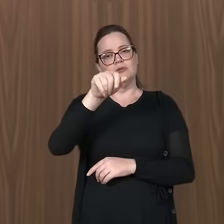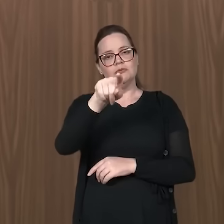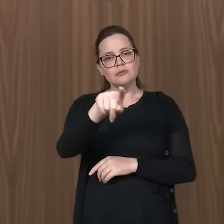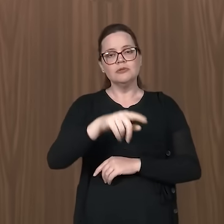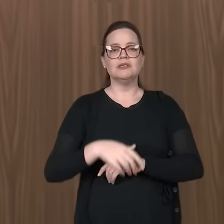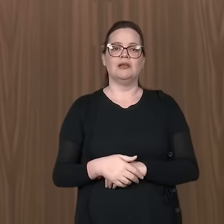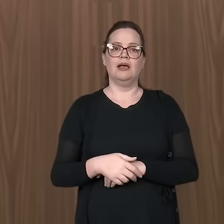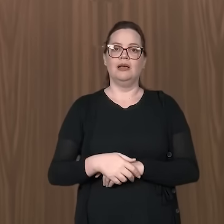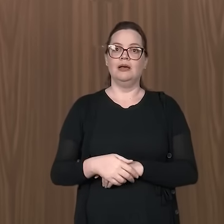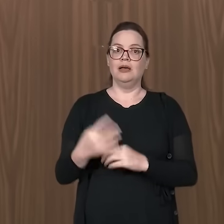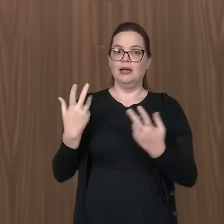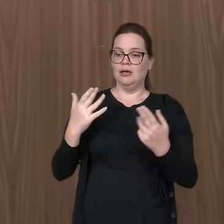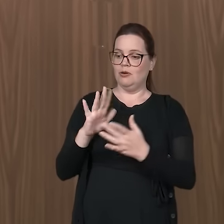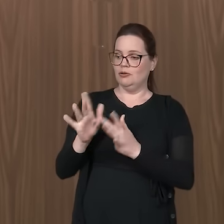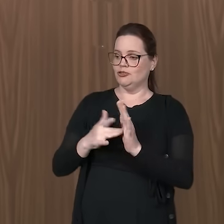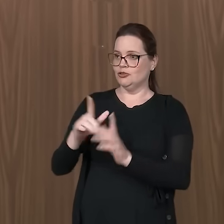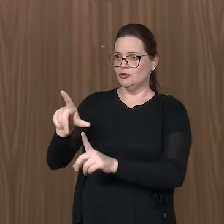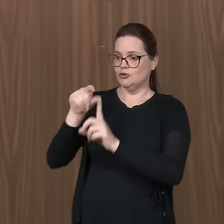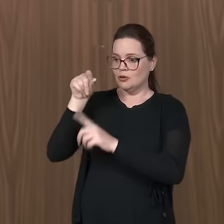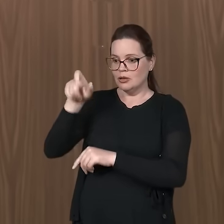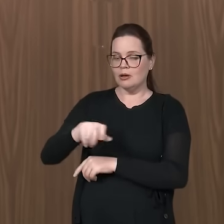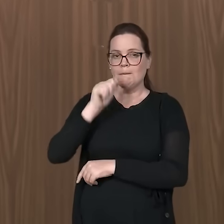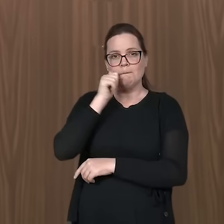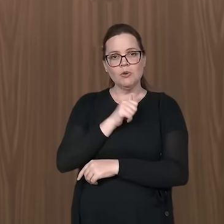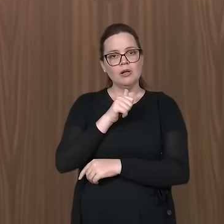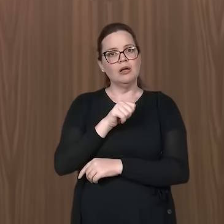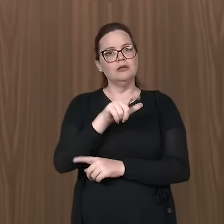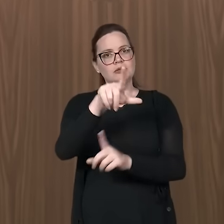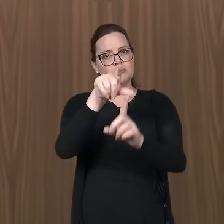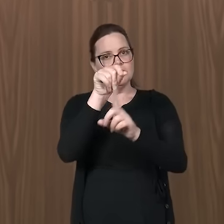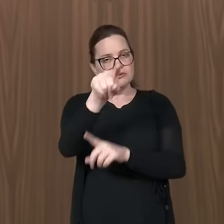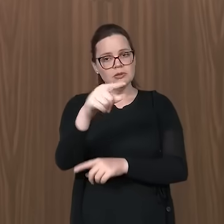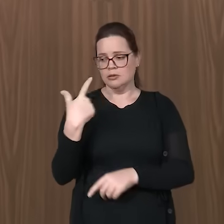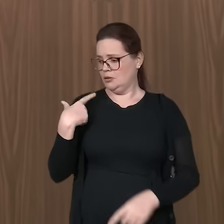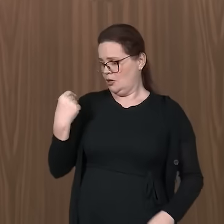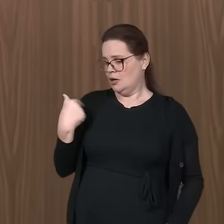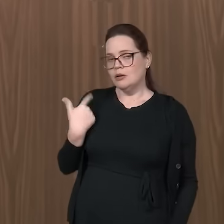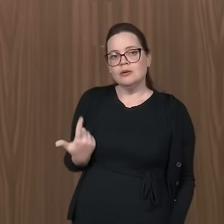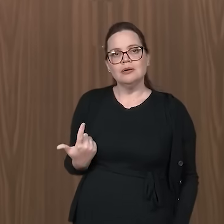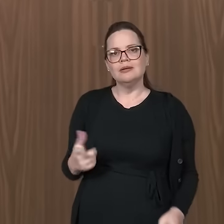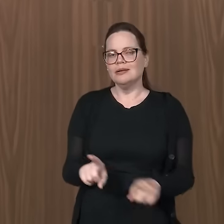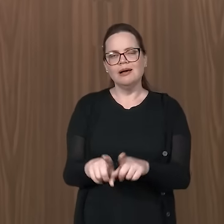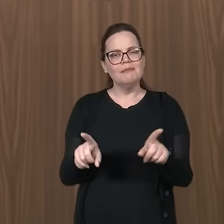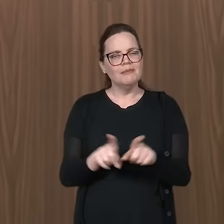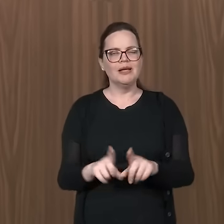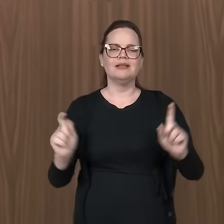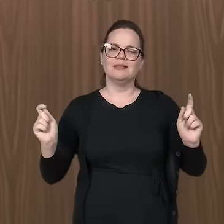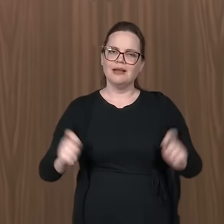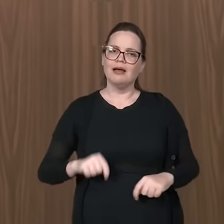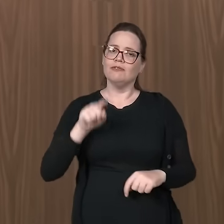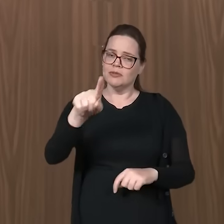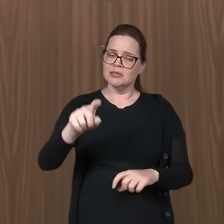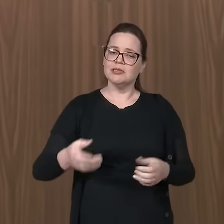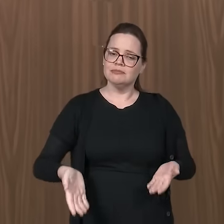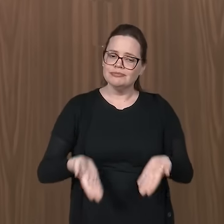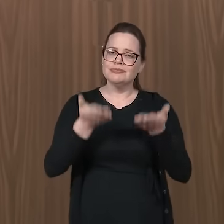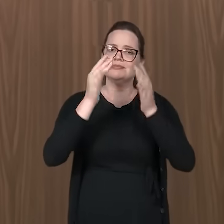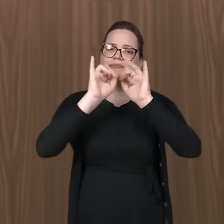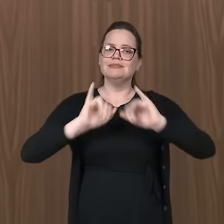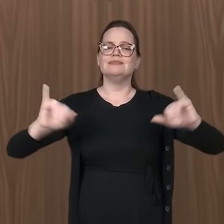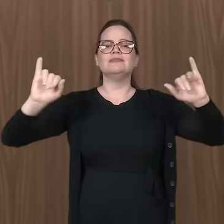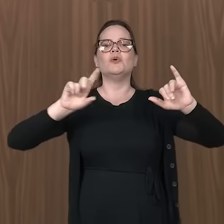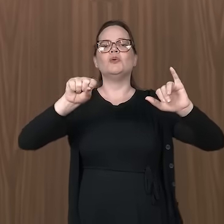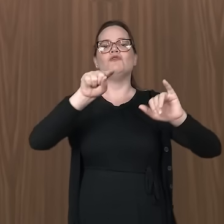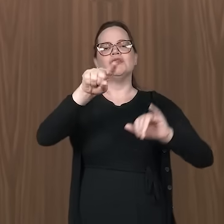escolhesse aquela mulher. É necessário que o Senhor escolhesse a mim e hoje escolhesse a você, para que você possa ir